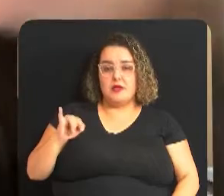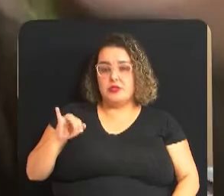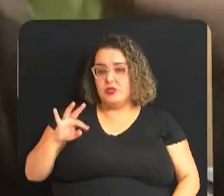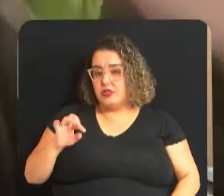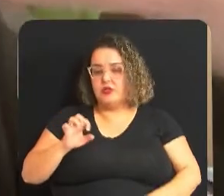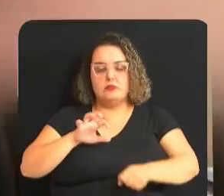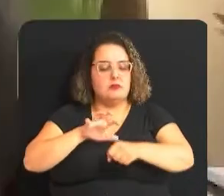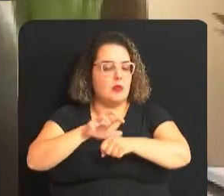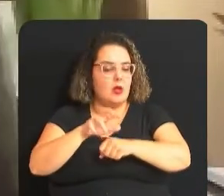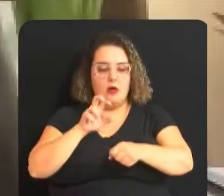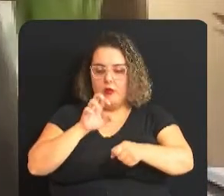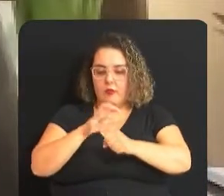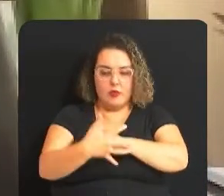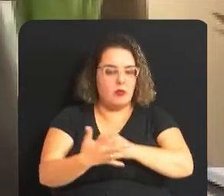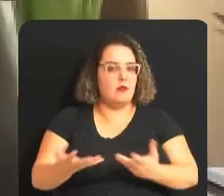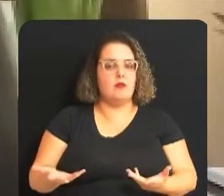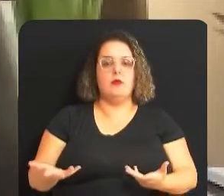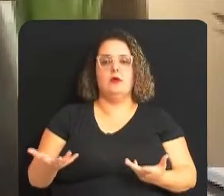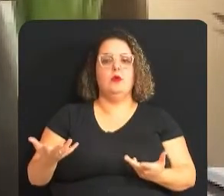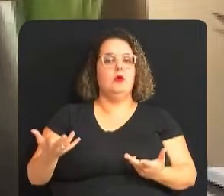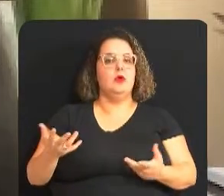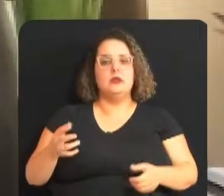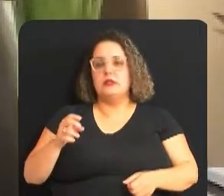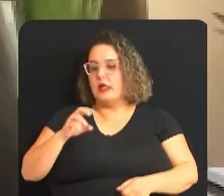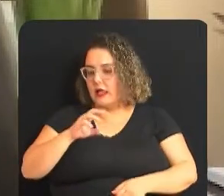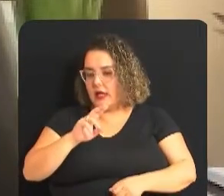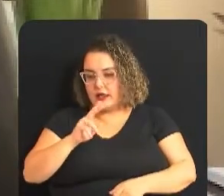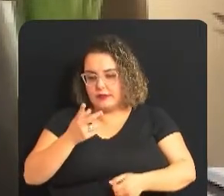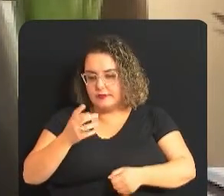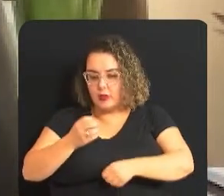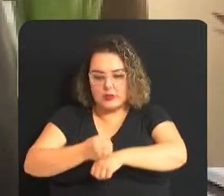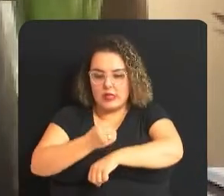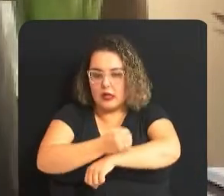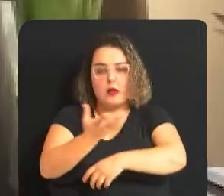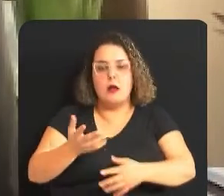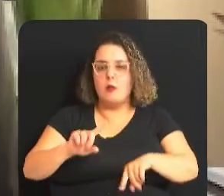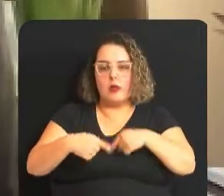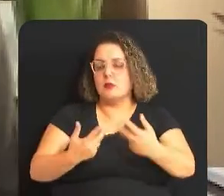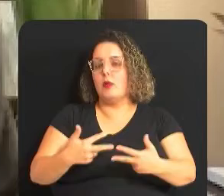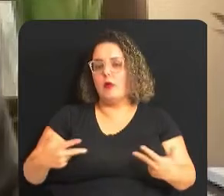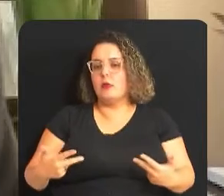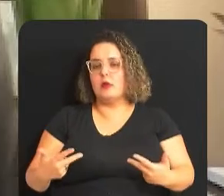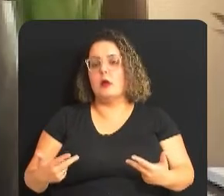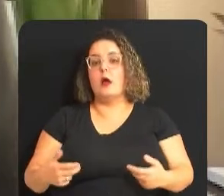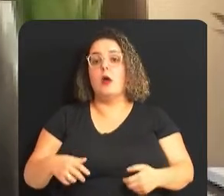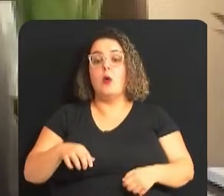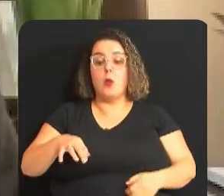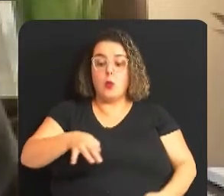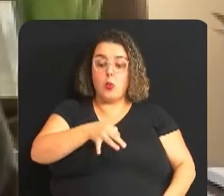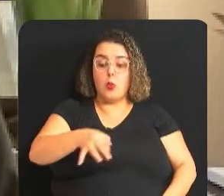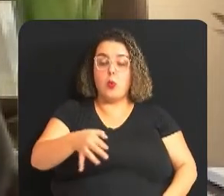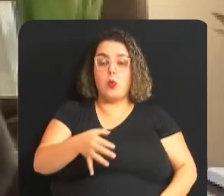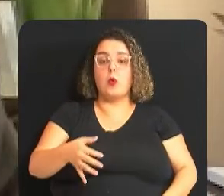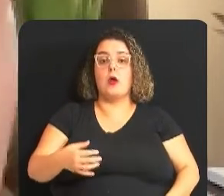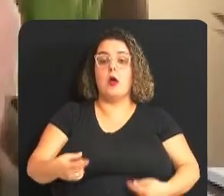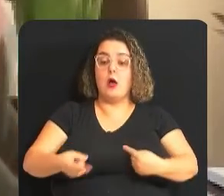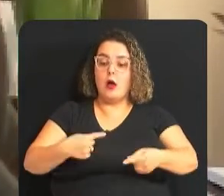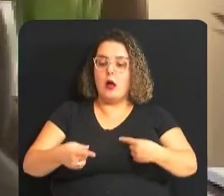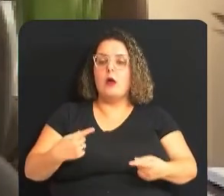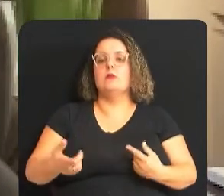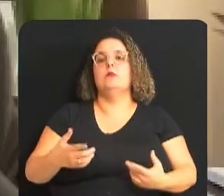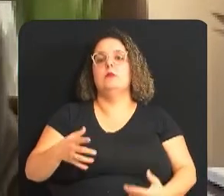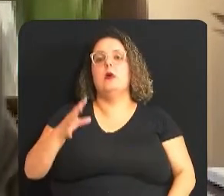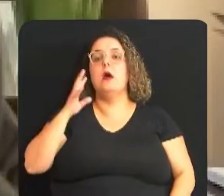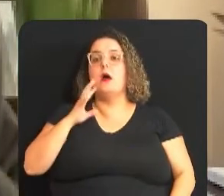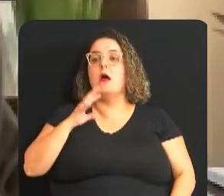sarampo, eu vou ficar doente. Então, o intestino tem que ter um fluxo legal, um trânsito legal. Eu